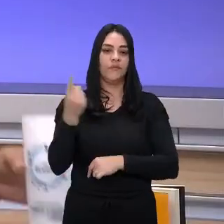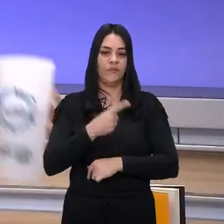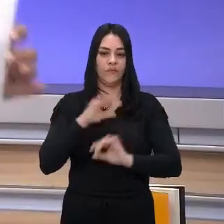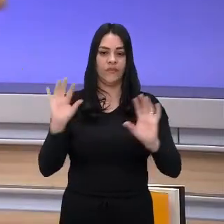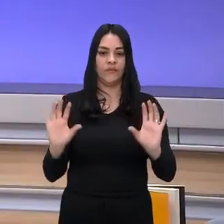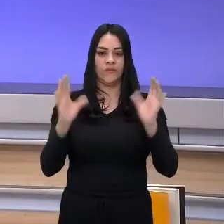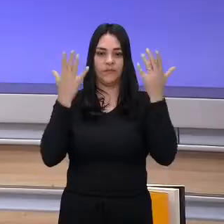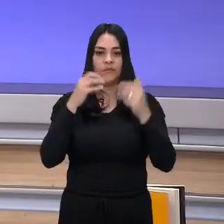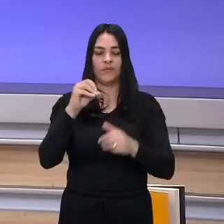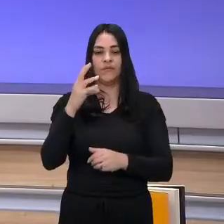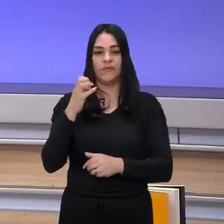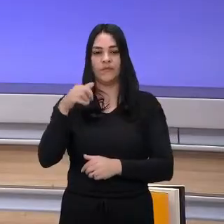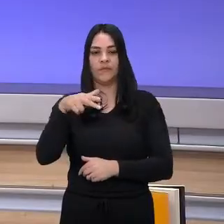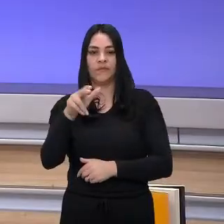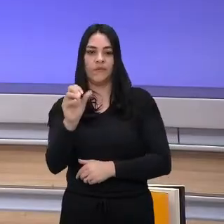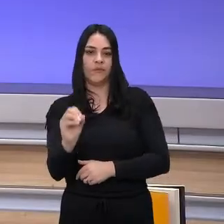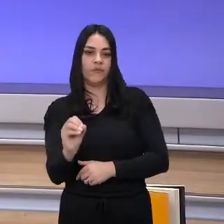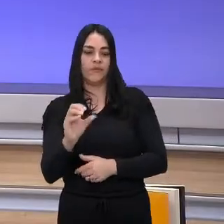Oceano. Cadê?